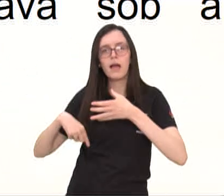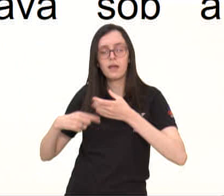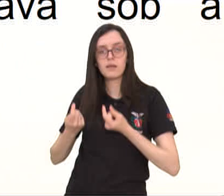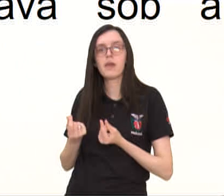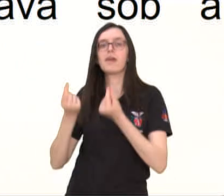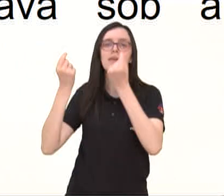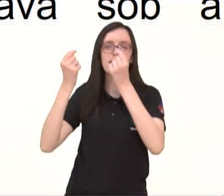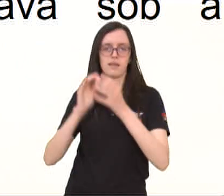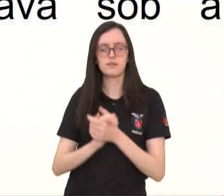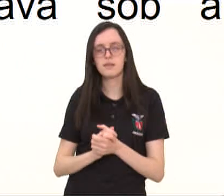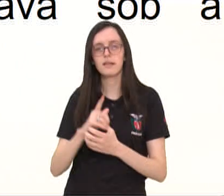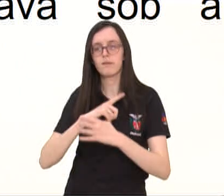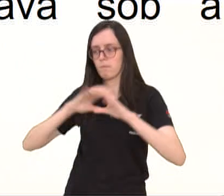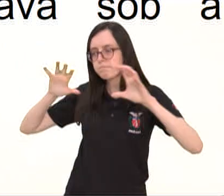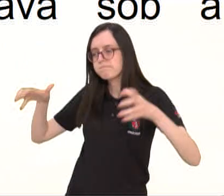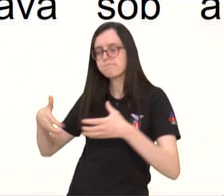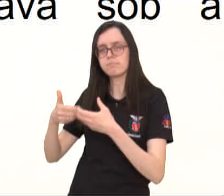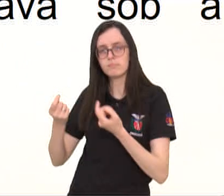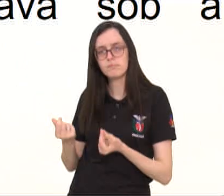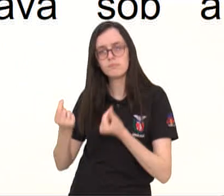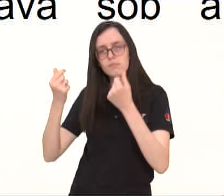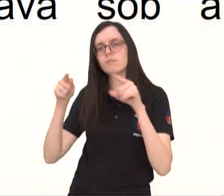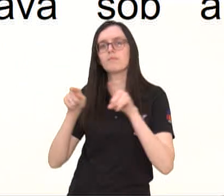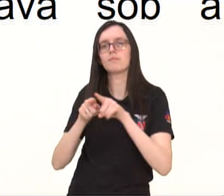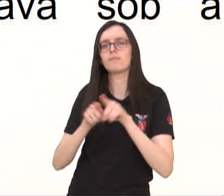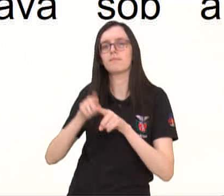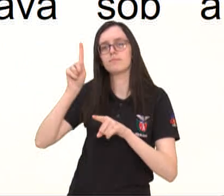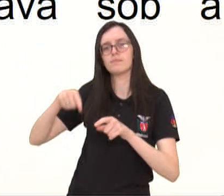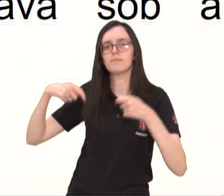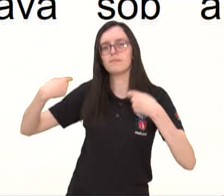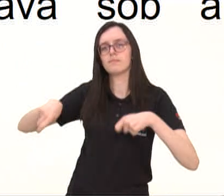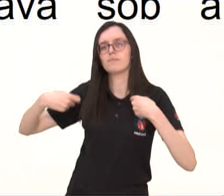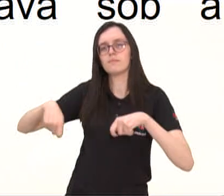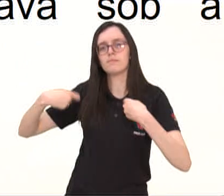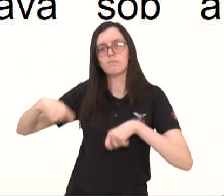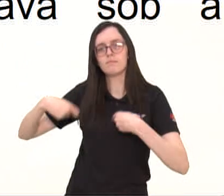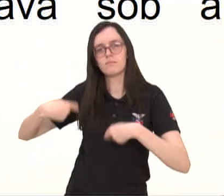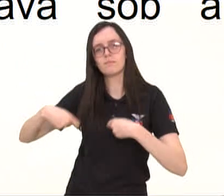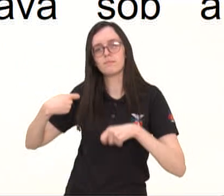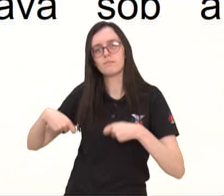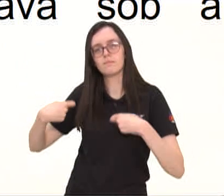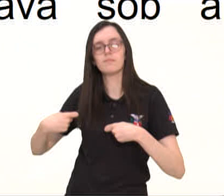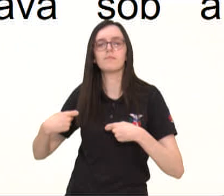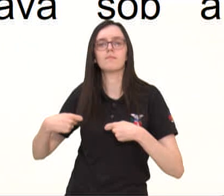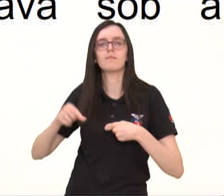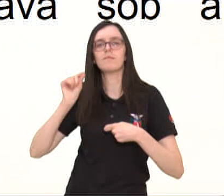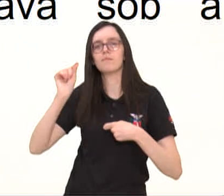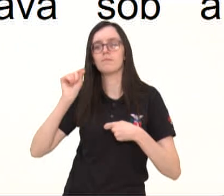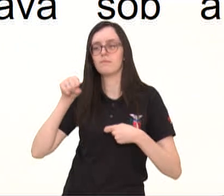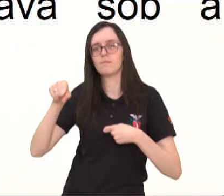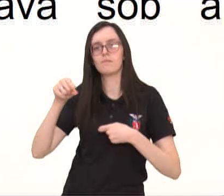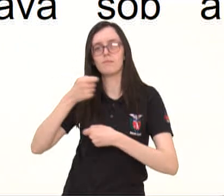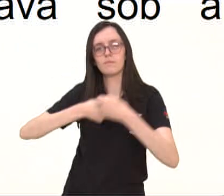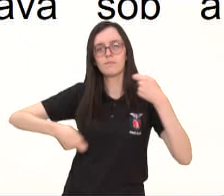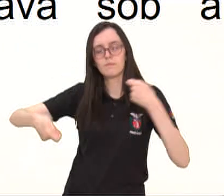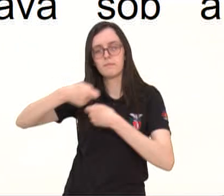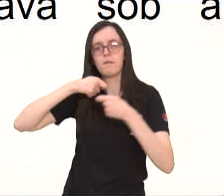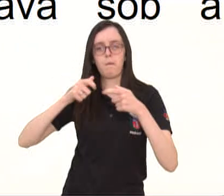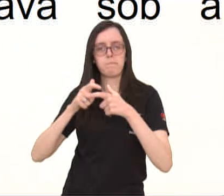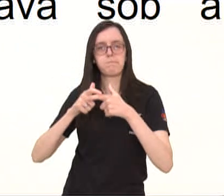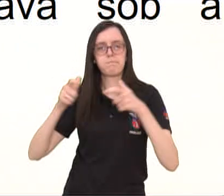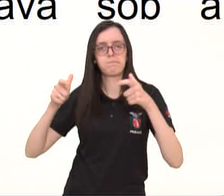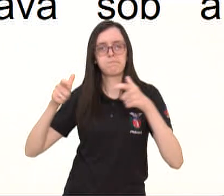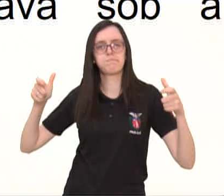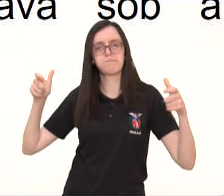tinha acúmulo de riquezas e havia uma necessidade de que esse comércio se